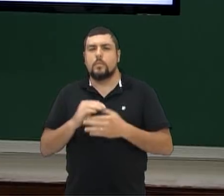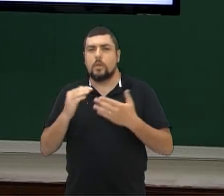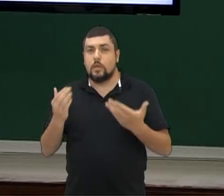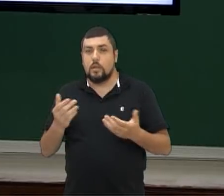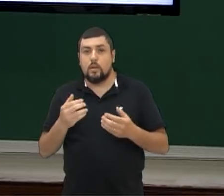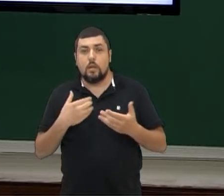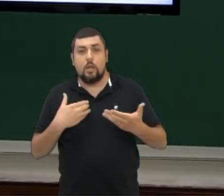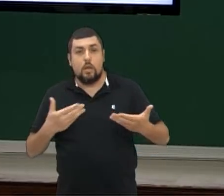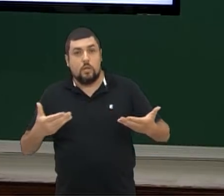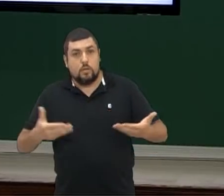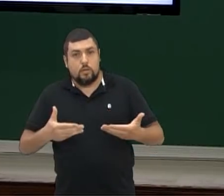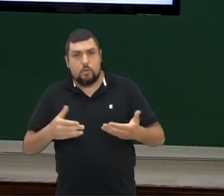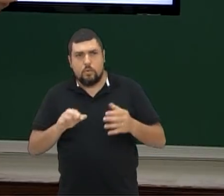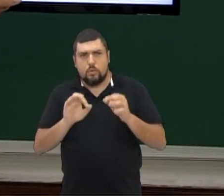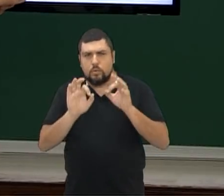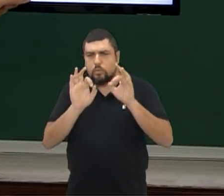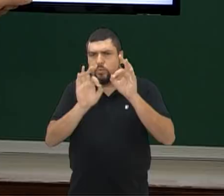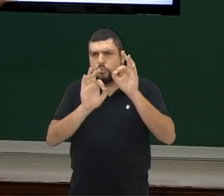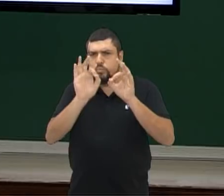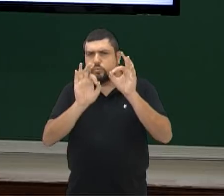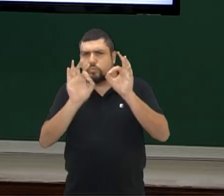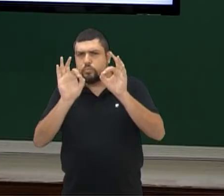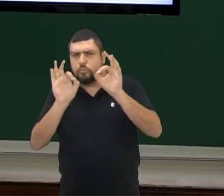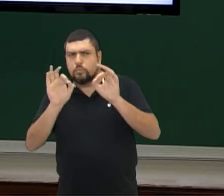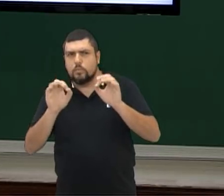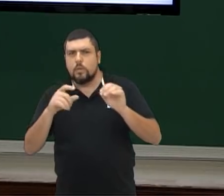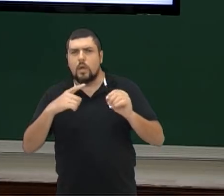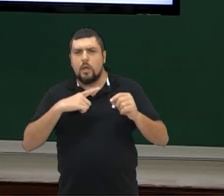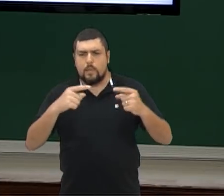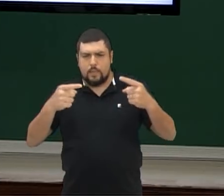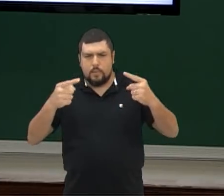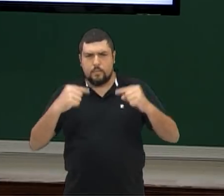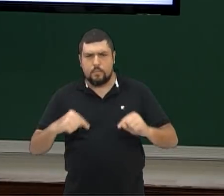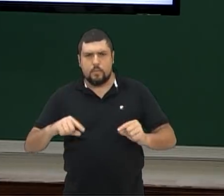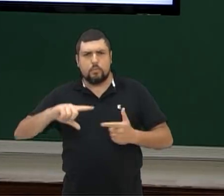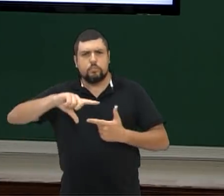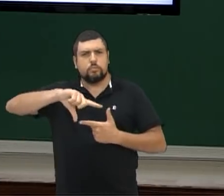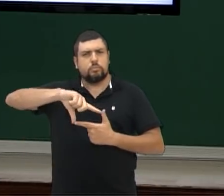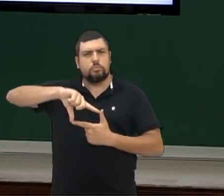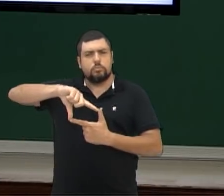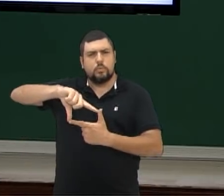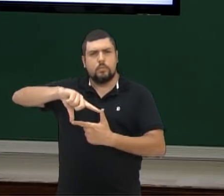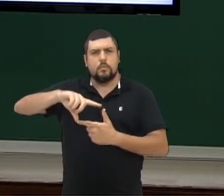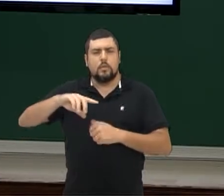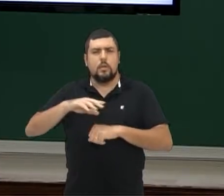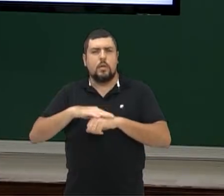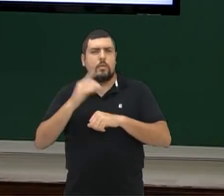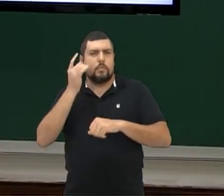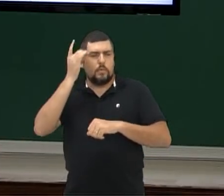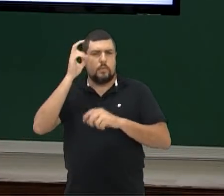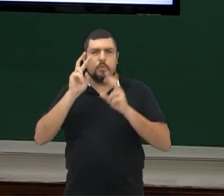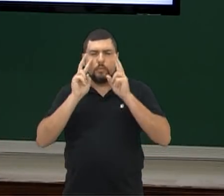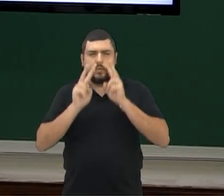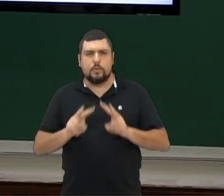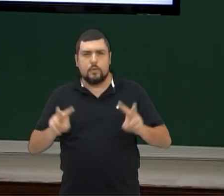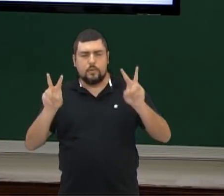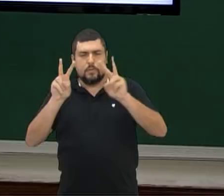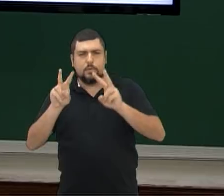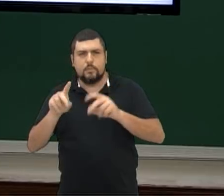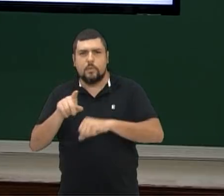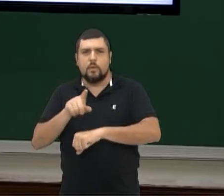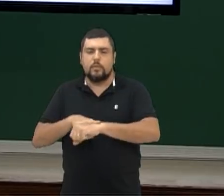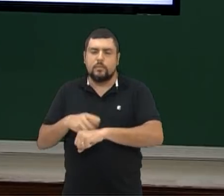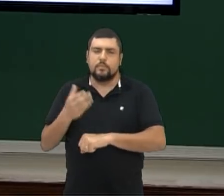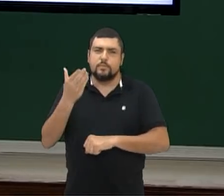atuais dele está marcado na figura, mas tem aqui embaixo também, tá? Se precisar, fica mais fácil para visualização. Um tempo